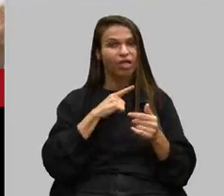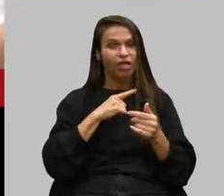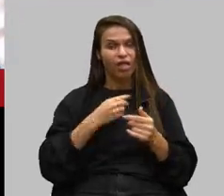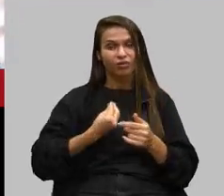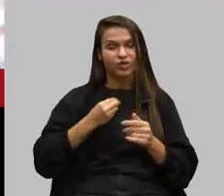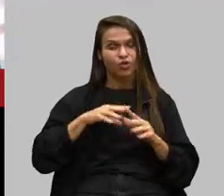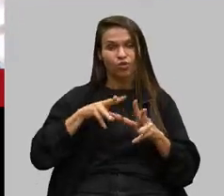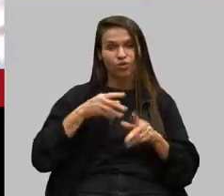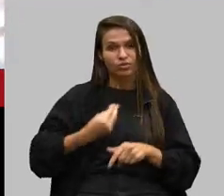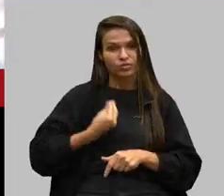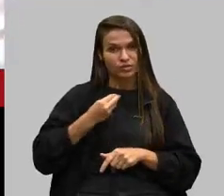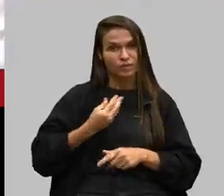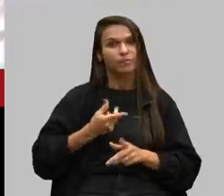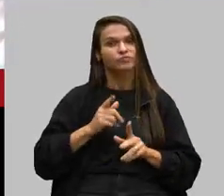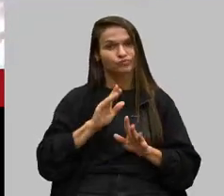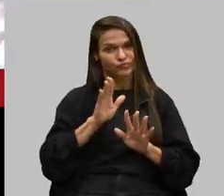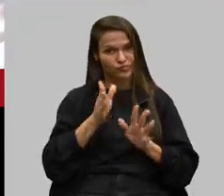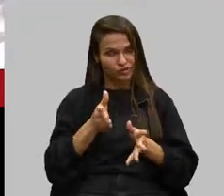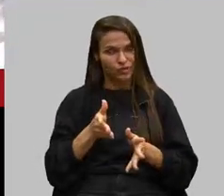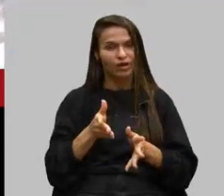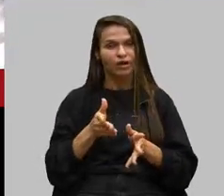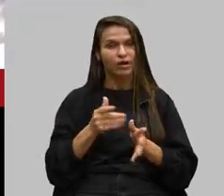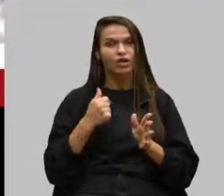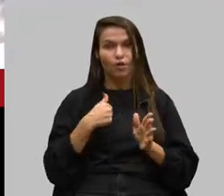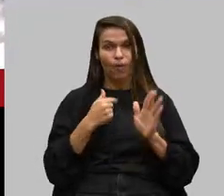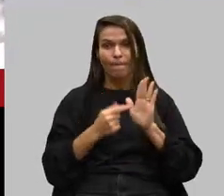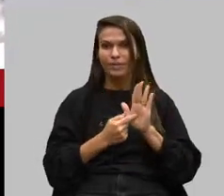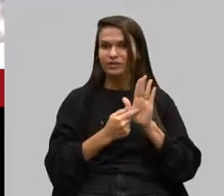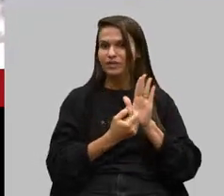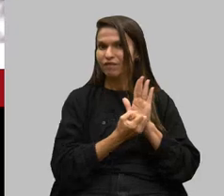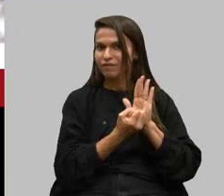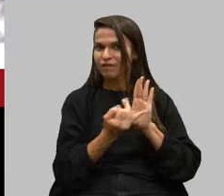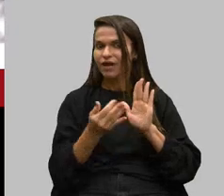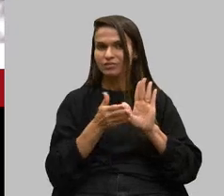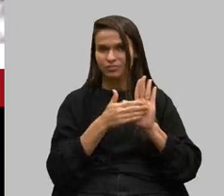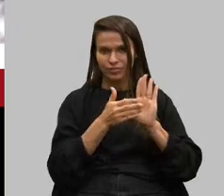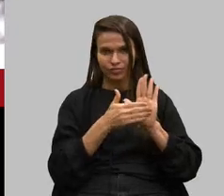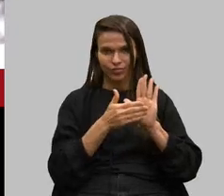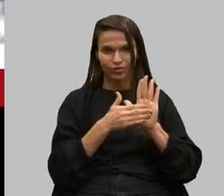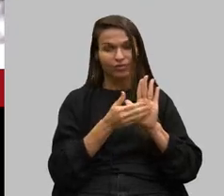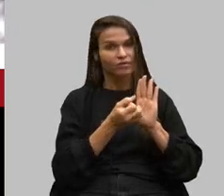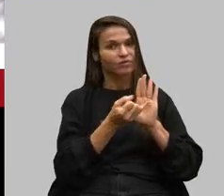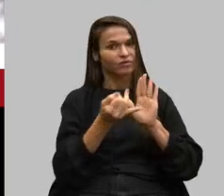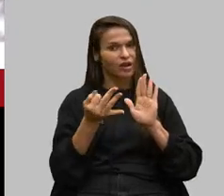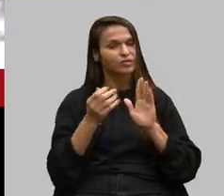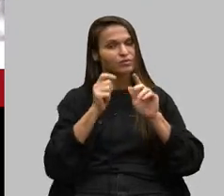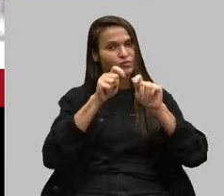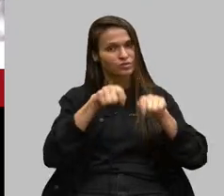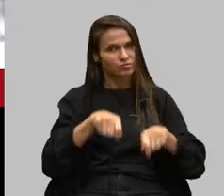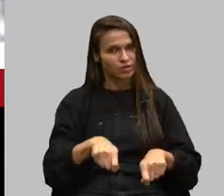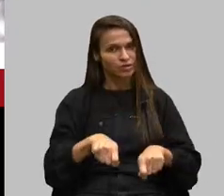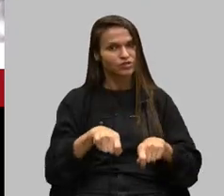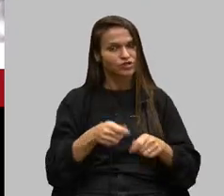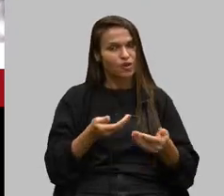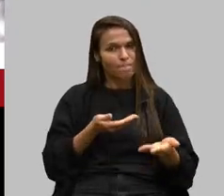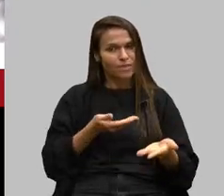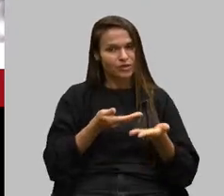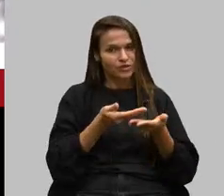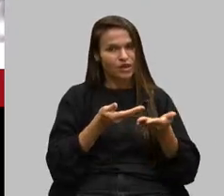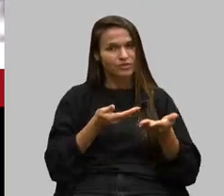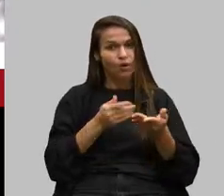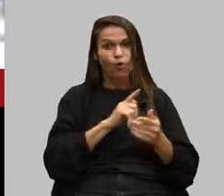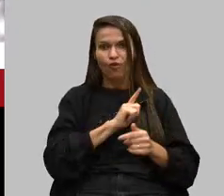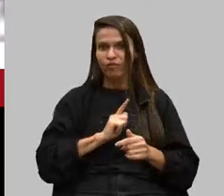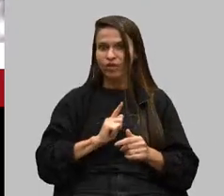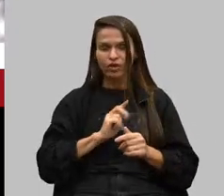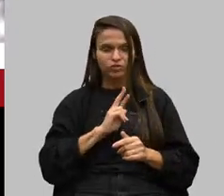as pessoas que participaram eu mesma apresentei várias propostas várias possibilidades de mediação o governo disse